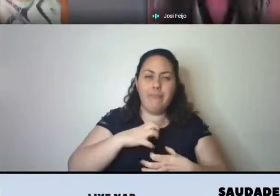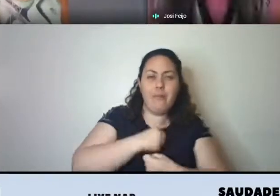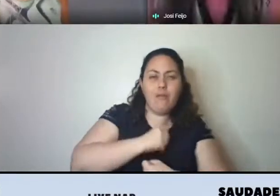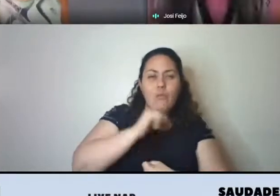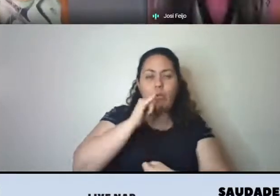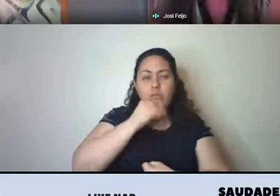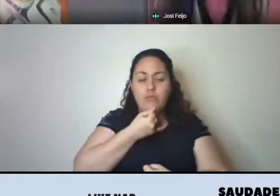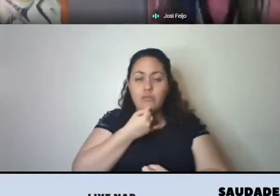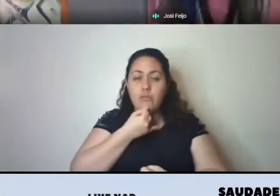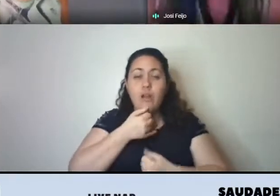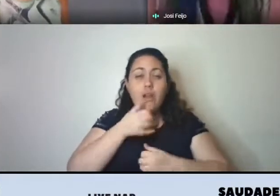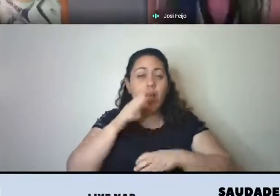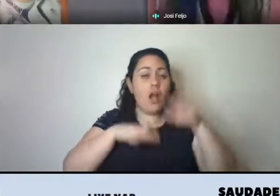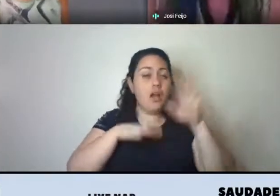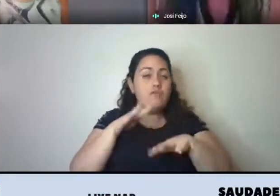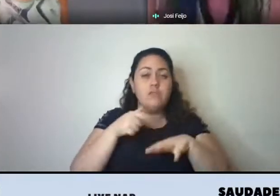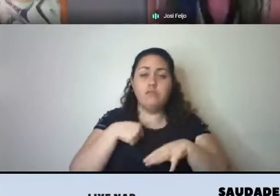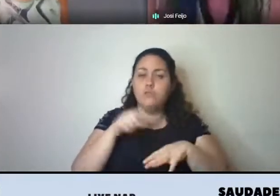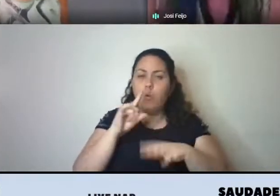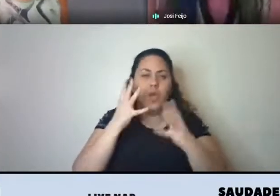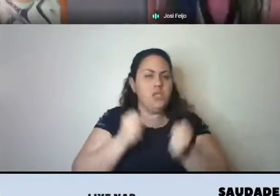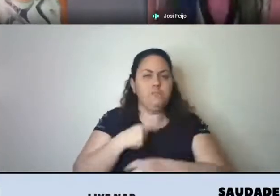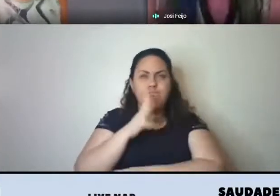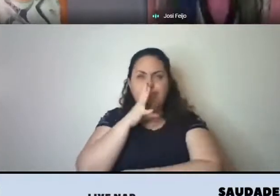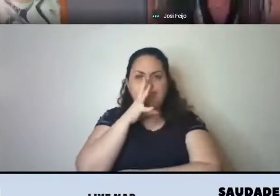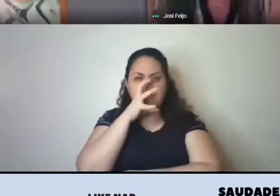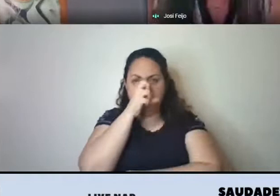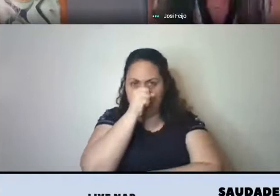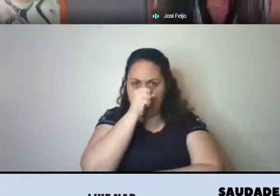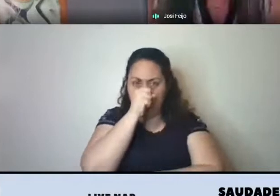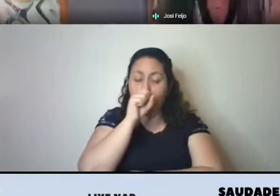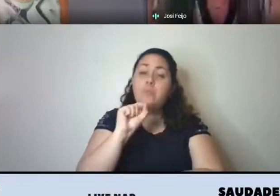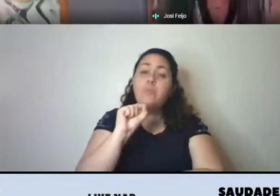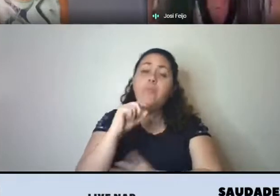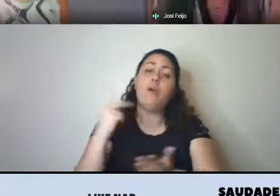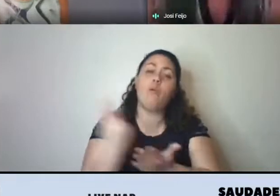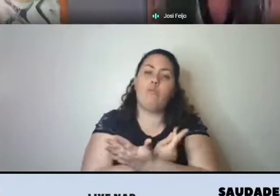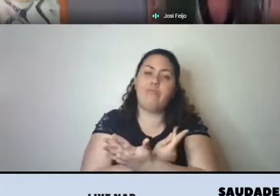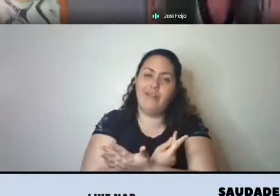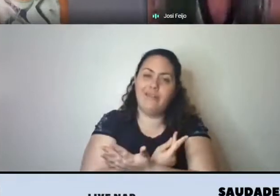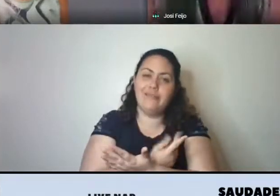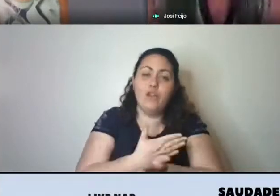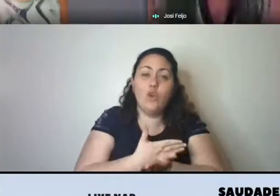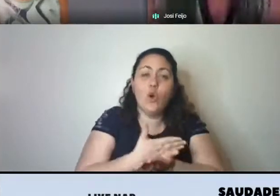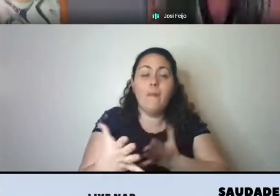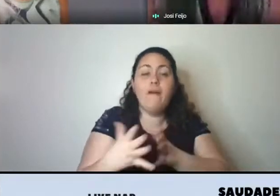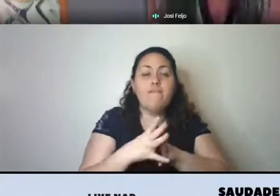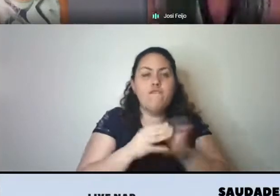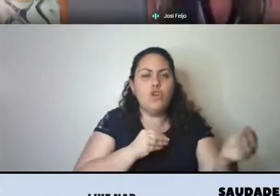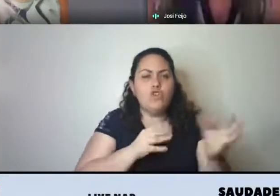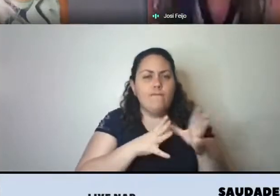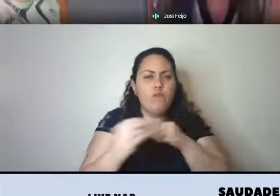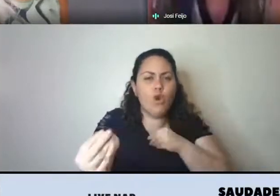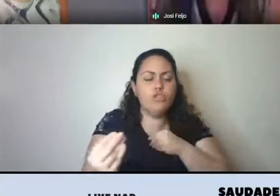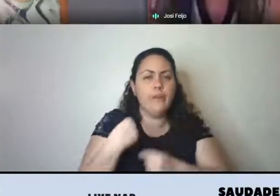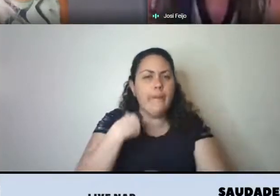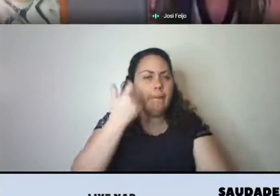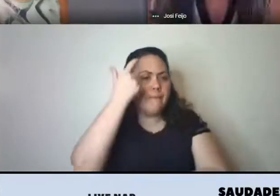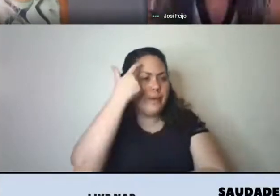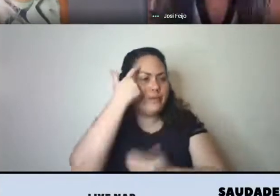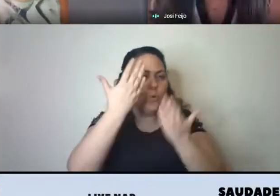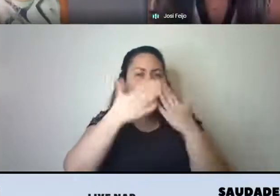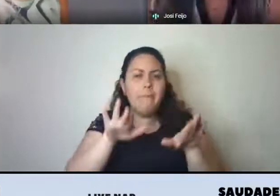quanto esse não se permitir sentir, ele nos leva para sentimentos de fuga, de compensação em outras